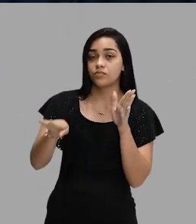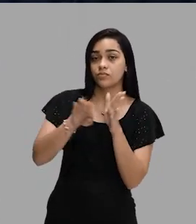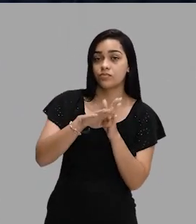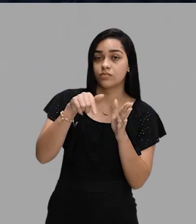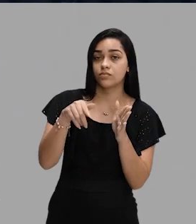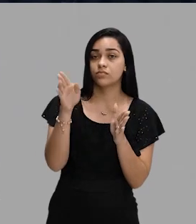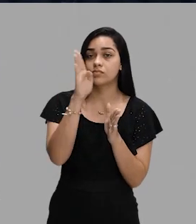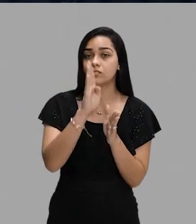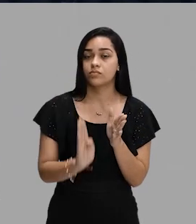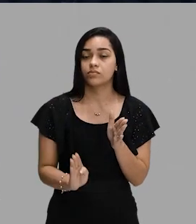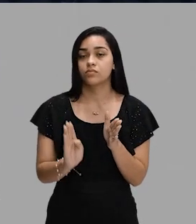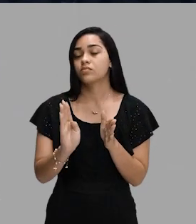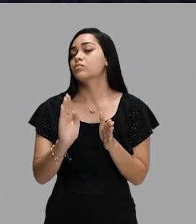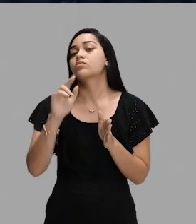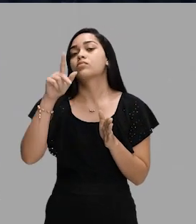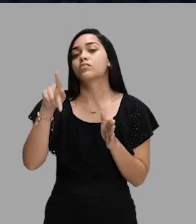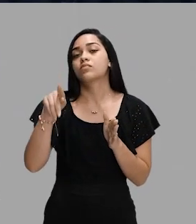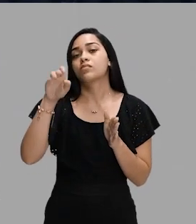Brasil, o